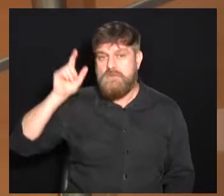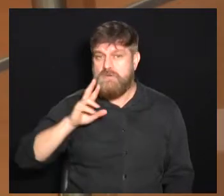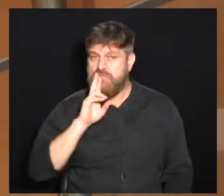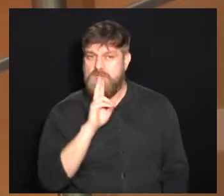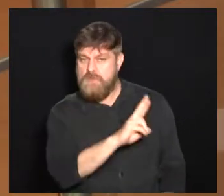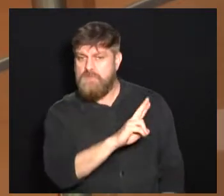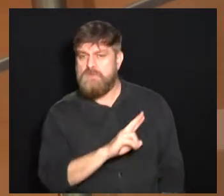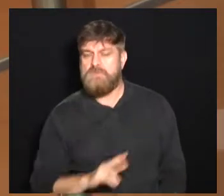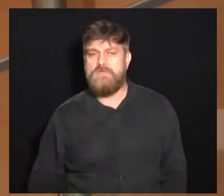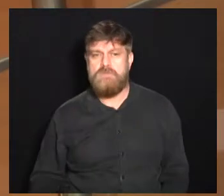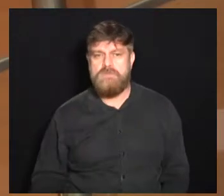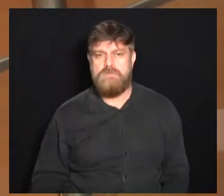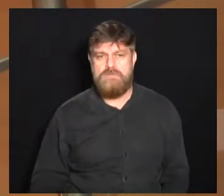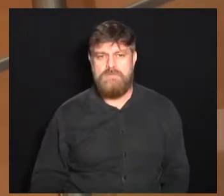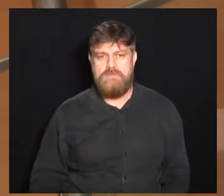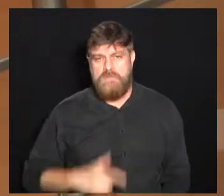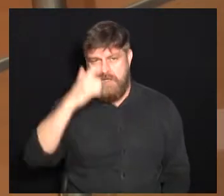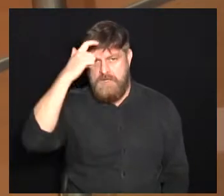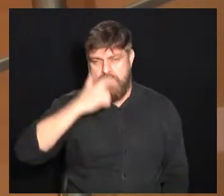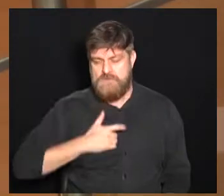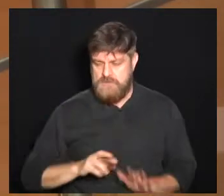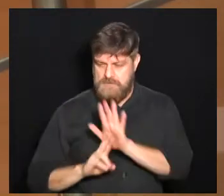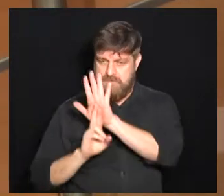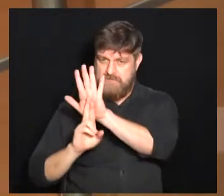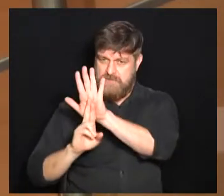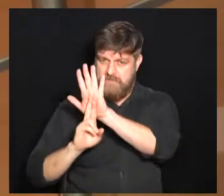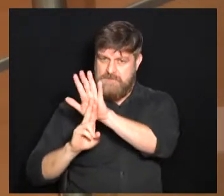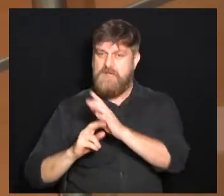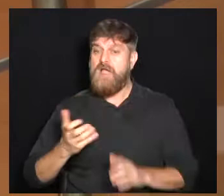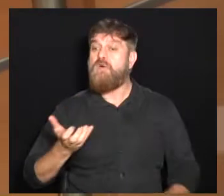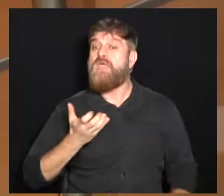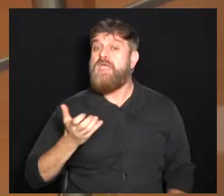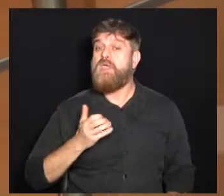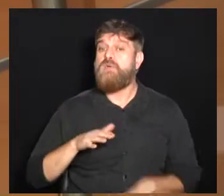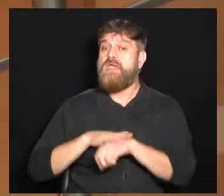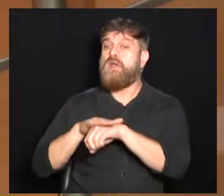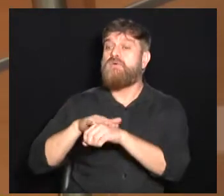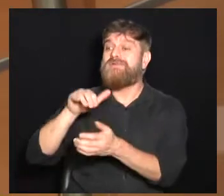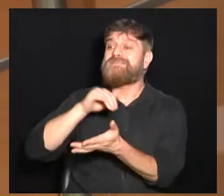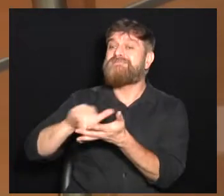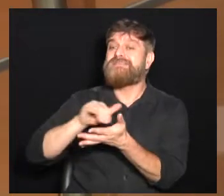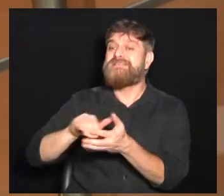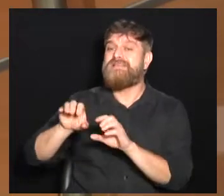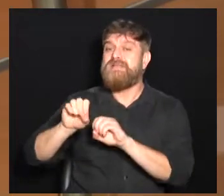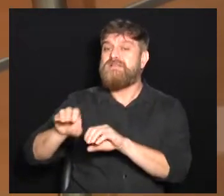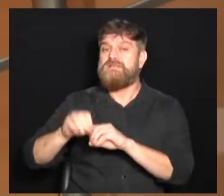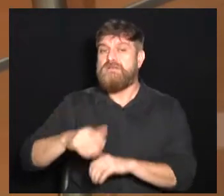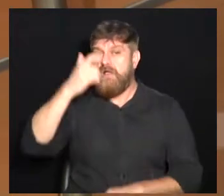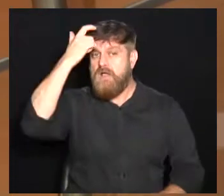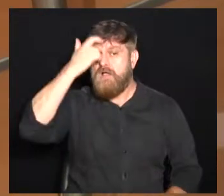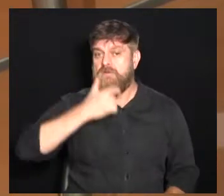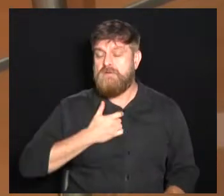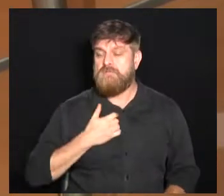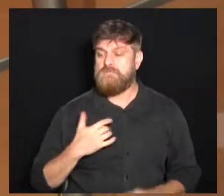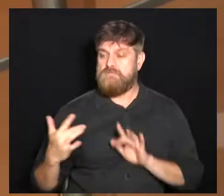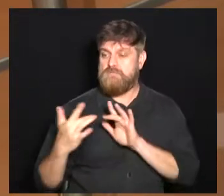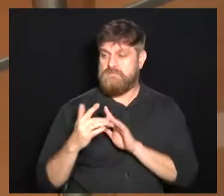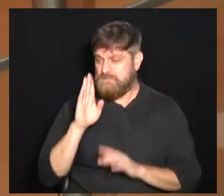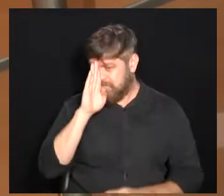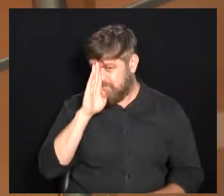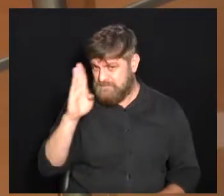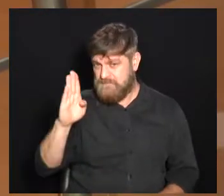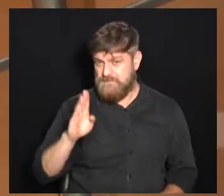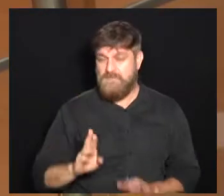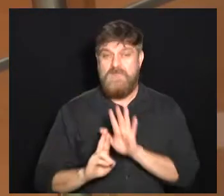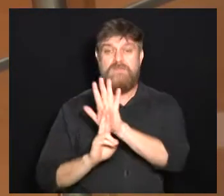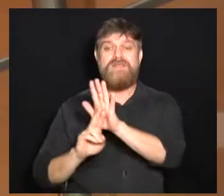falei, não, deixa, como eu já estou na frente desde o começo, eu quero falar com ela, porque as dúvidas são minhas e são das mães. Tá.